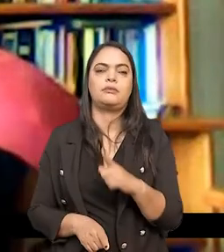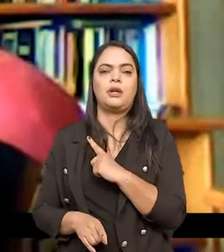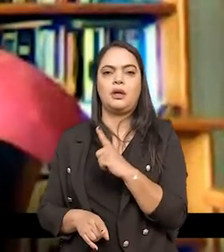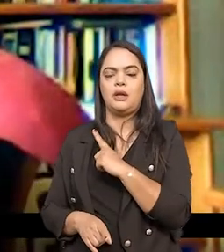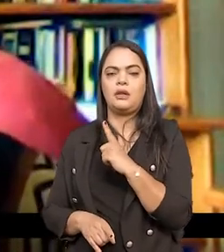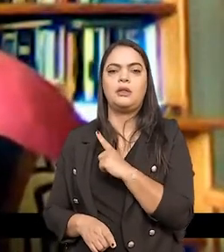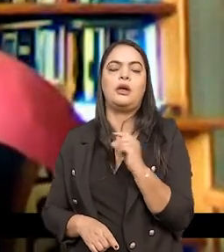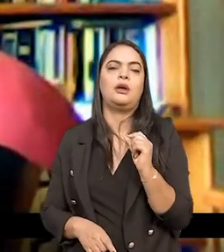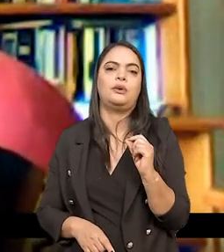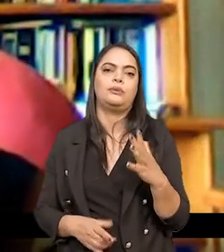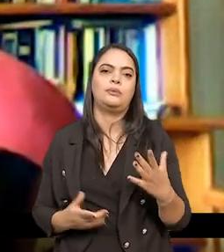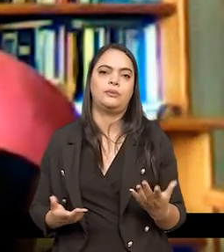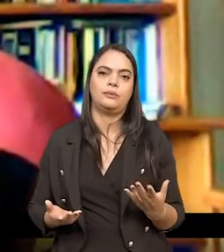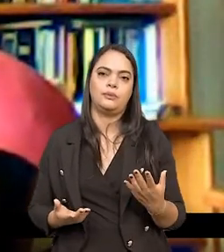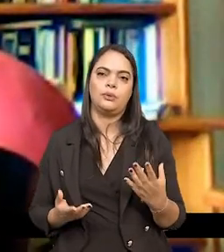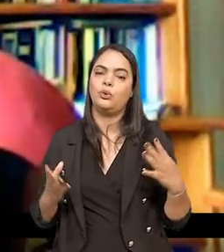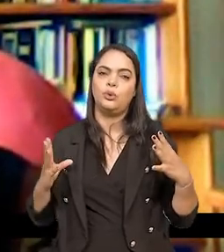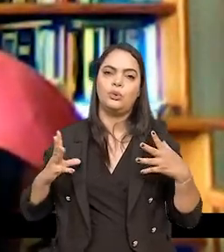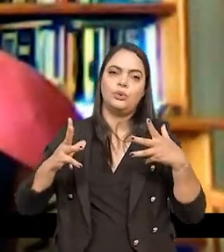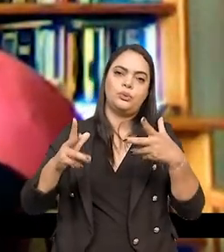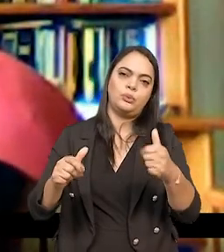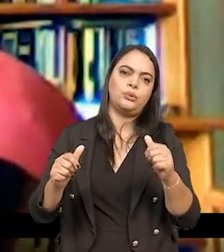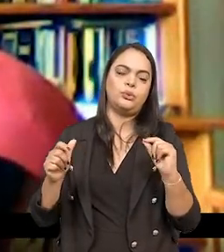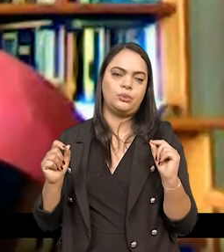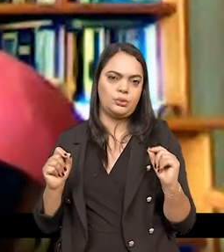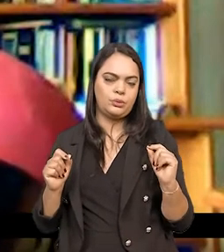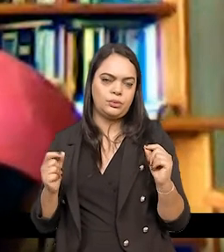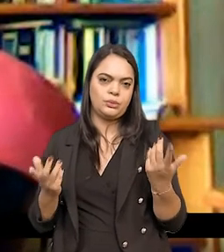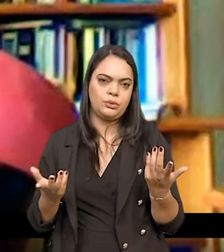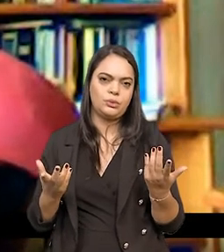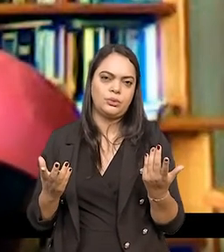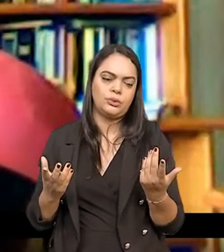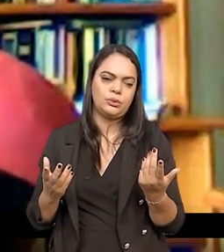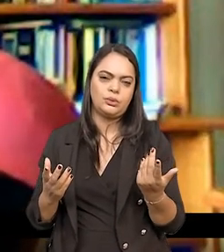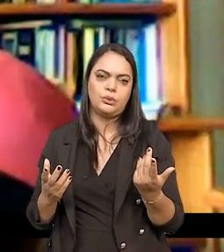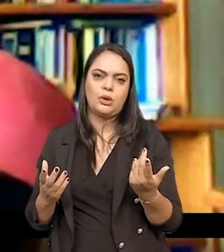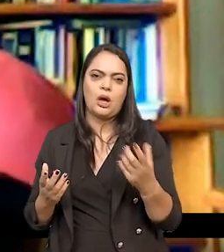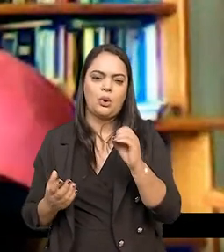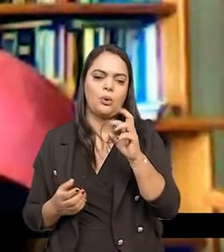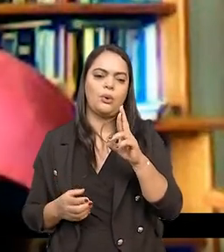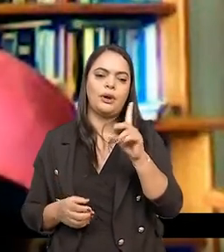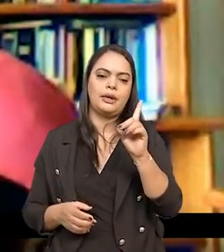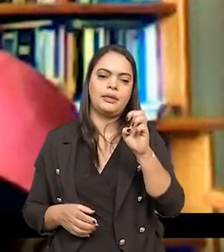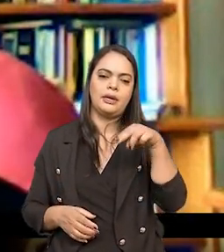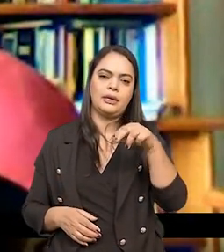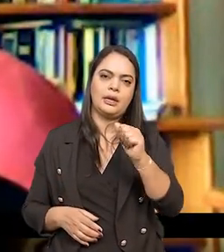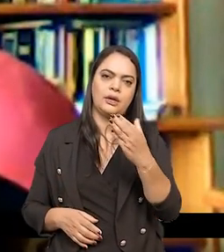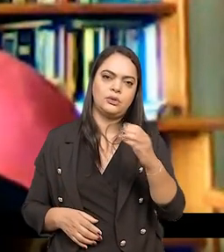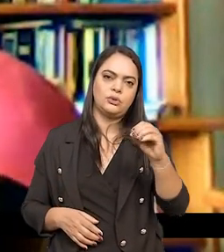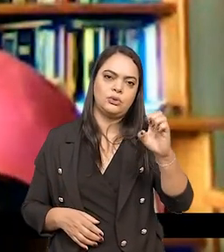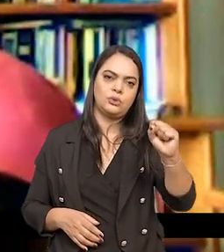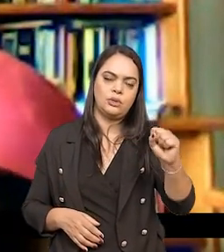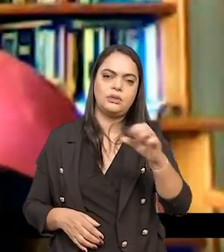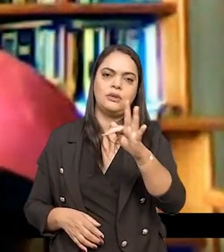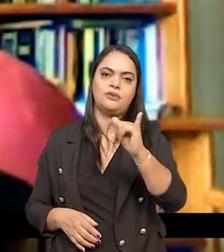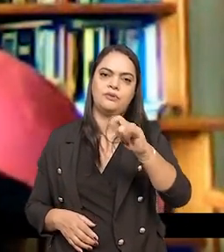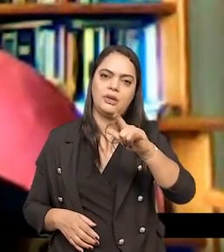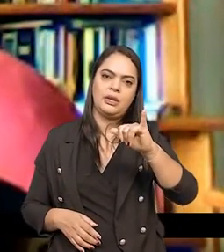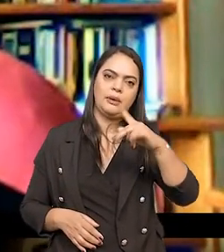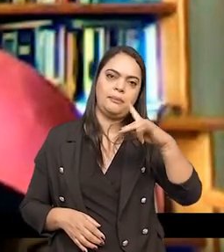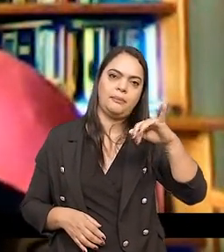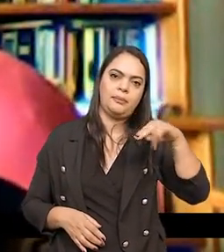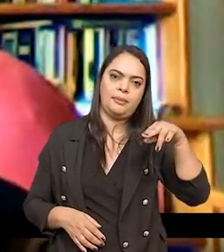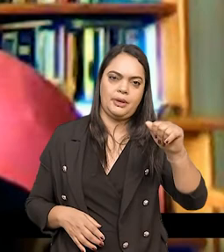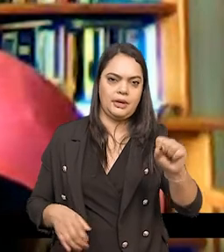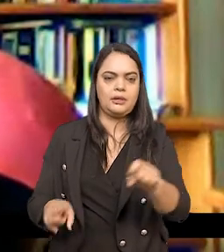uma parte da... Todas as ordenações filipinas, né, que começa por aí, as